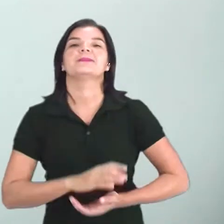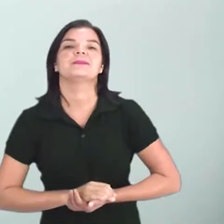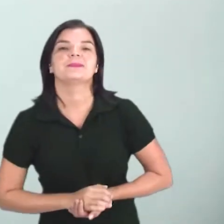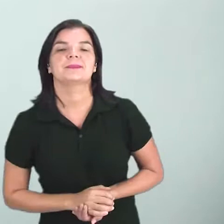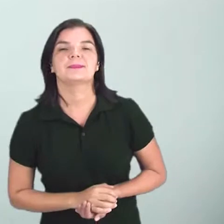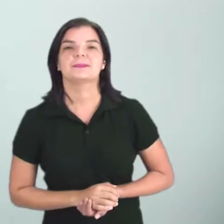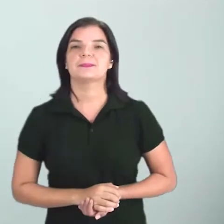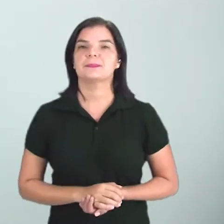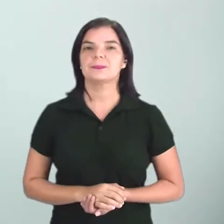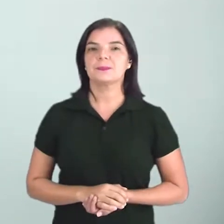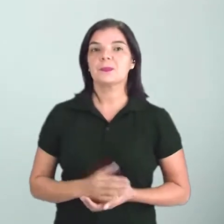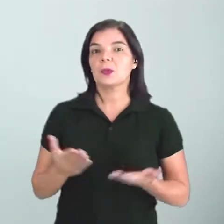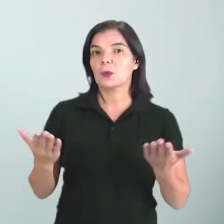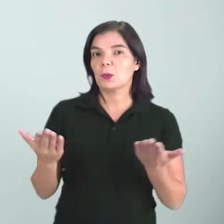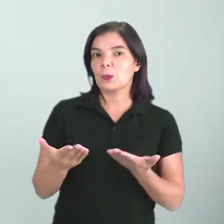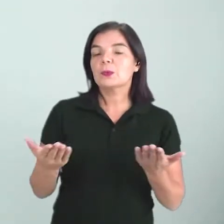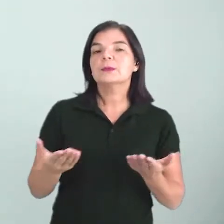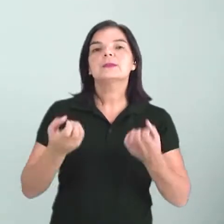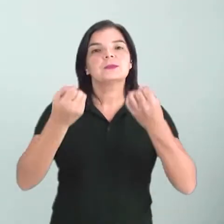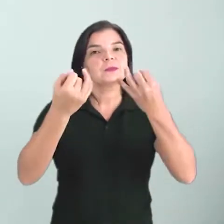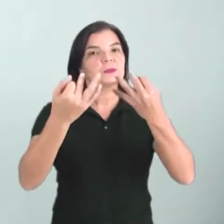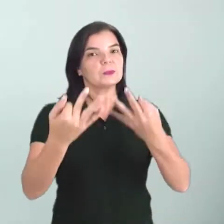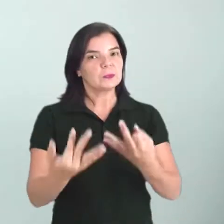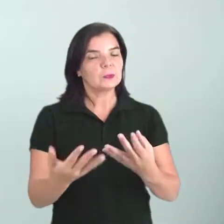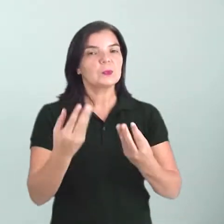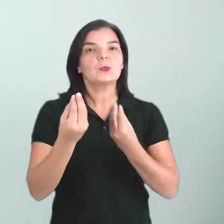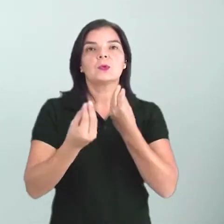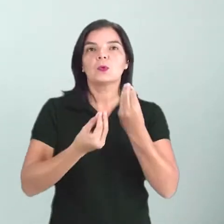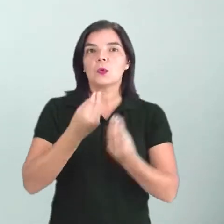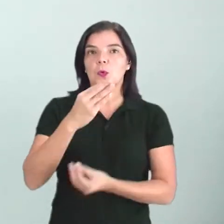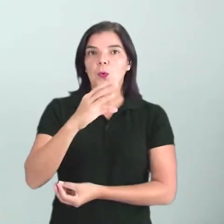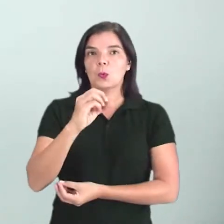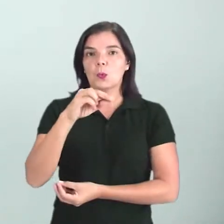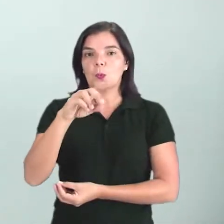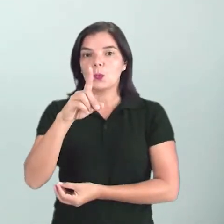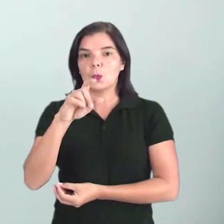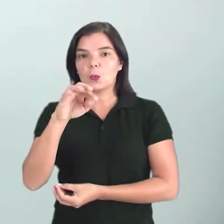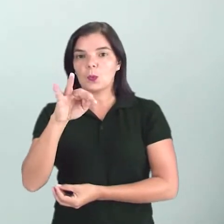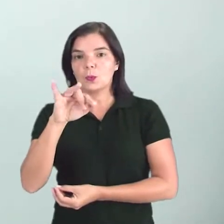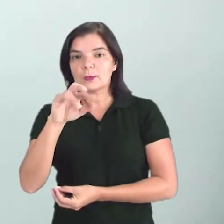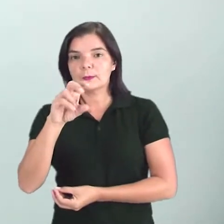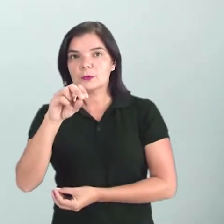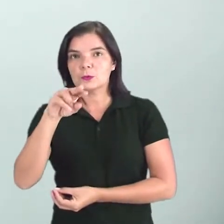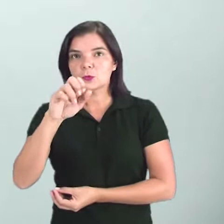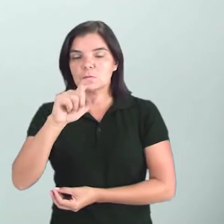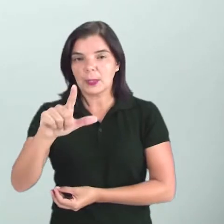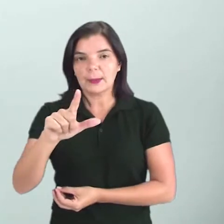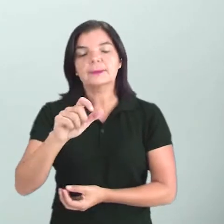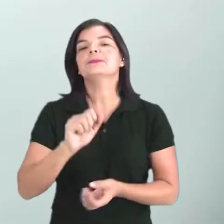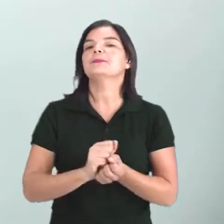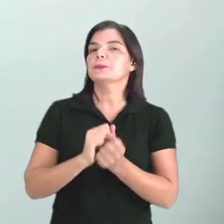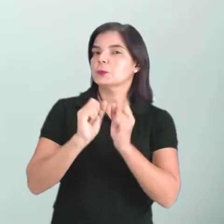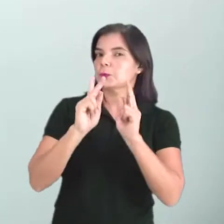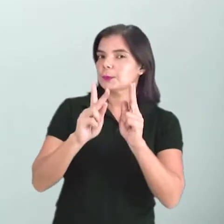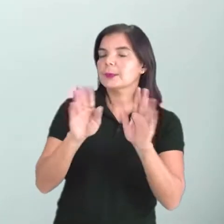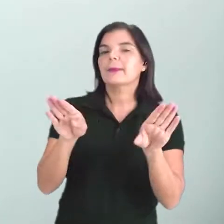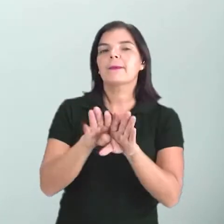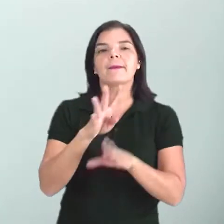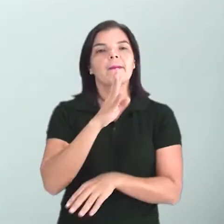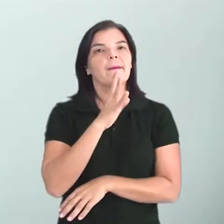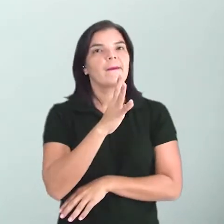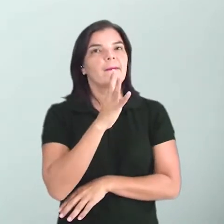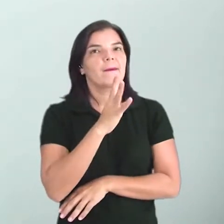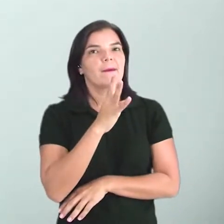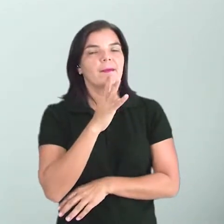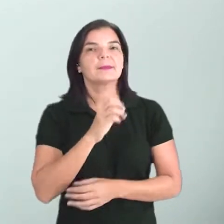nossa aula de inglês. Hoje nós vamos falar um pouquinho sobre conditional forms, sobre as formas condicionais, ok? Também conhecidas